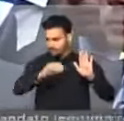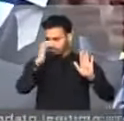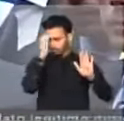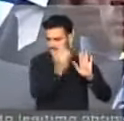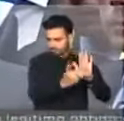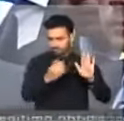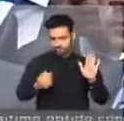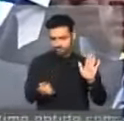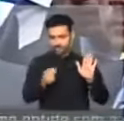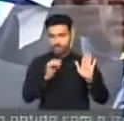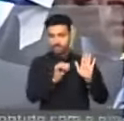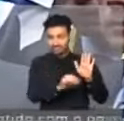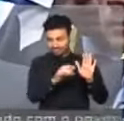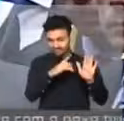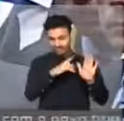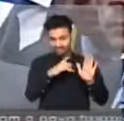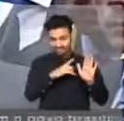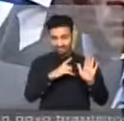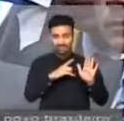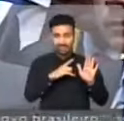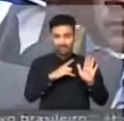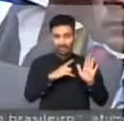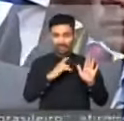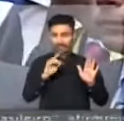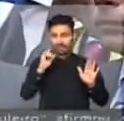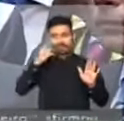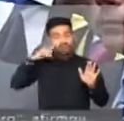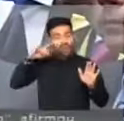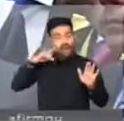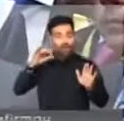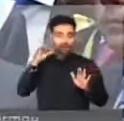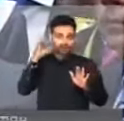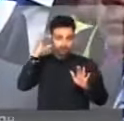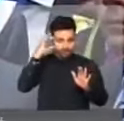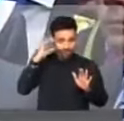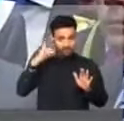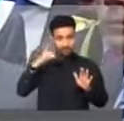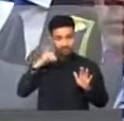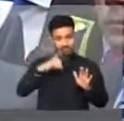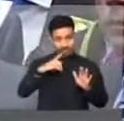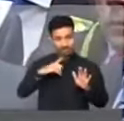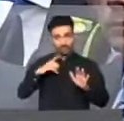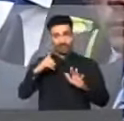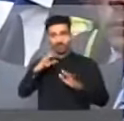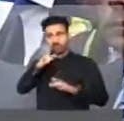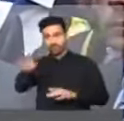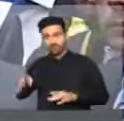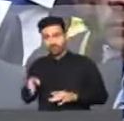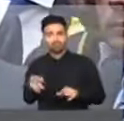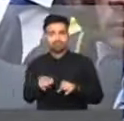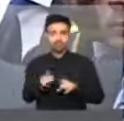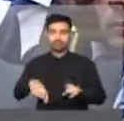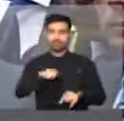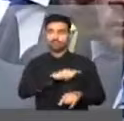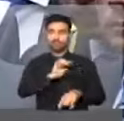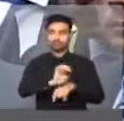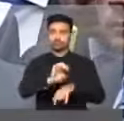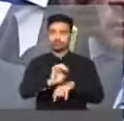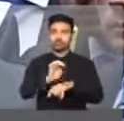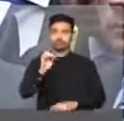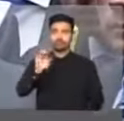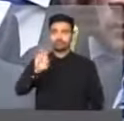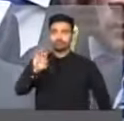pedaladas condenam Dilma, devem condenar também governadores como o do meu estado. Senhor Beto Richa, a sua hora está